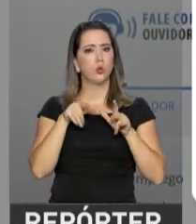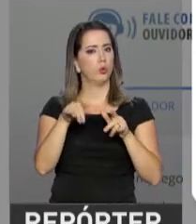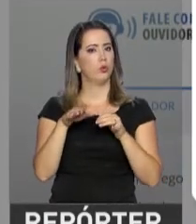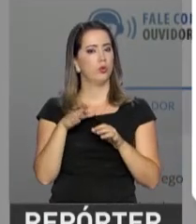empresa